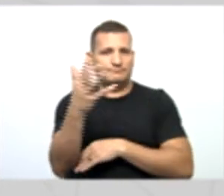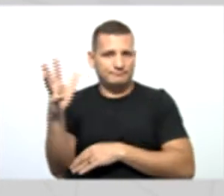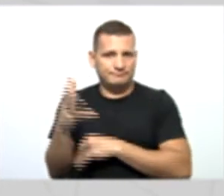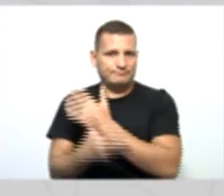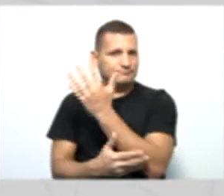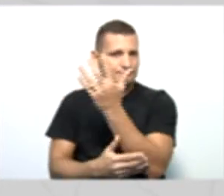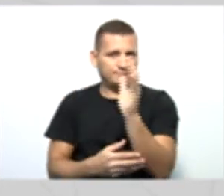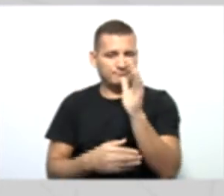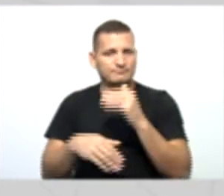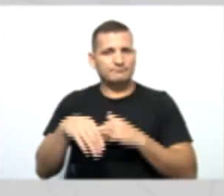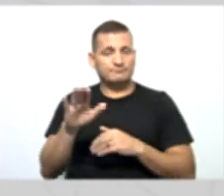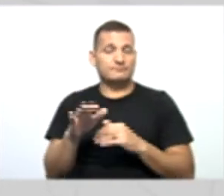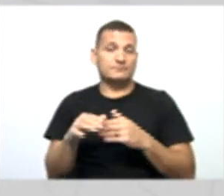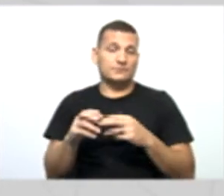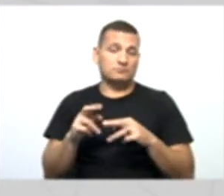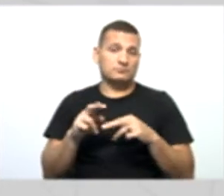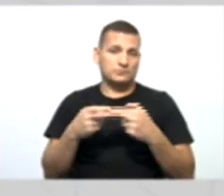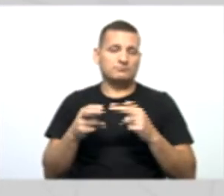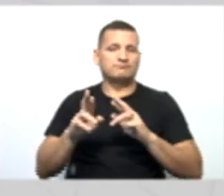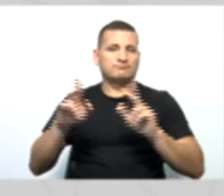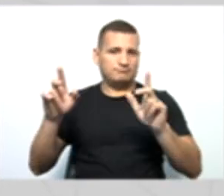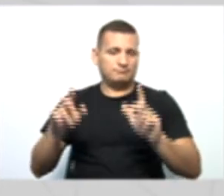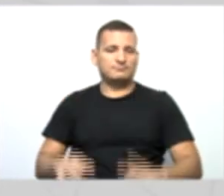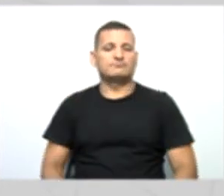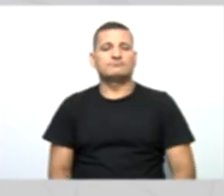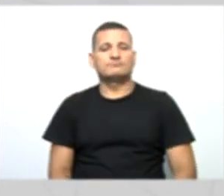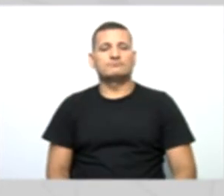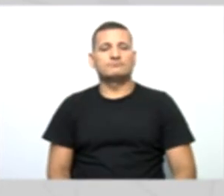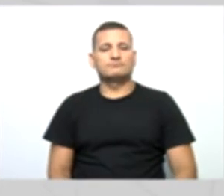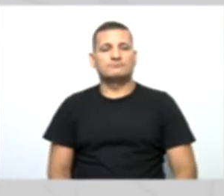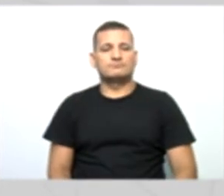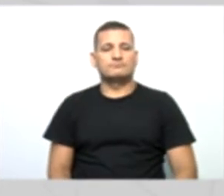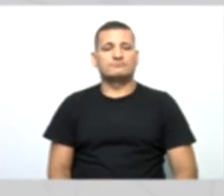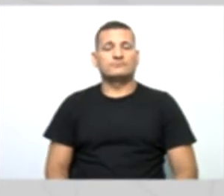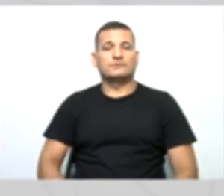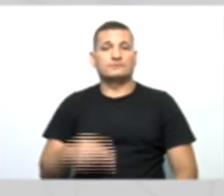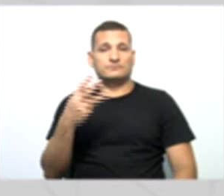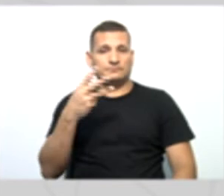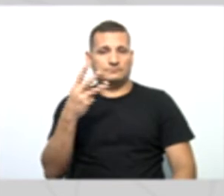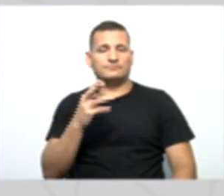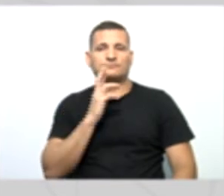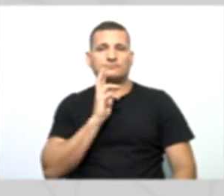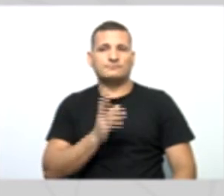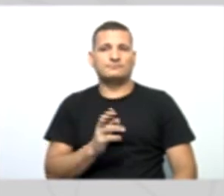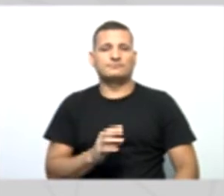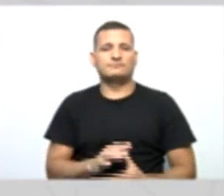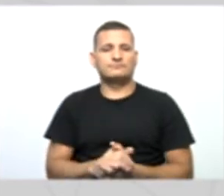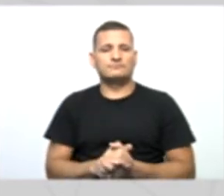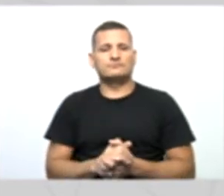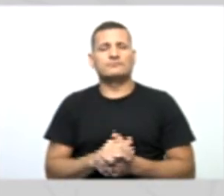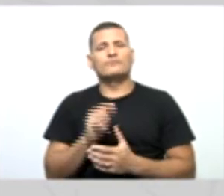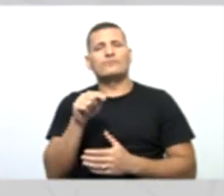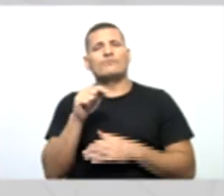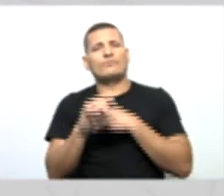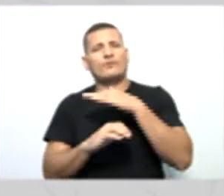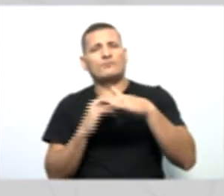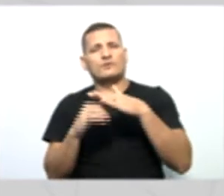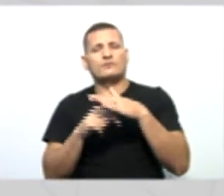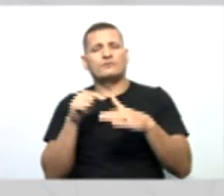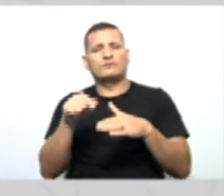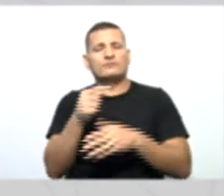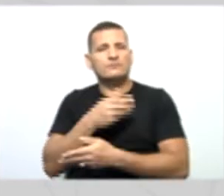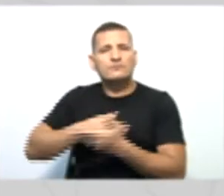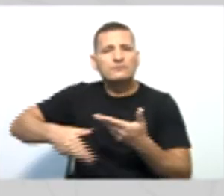né? Acaba sendo um diferencial. Na nossa terceira questão, quais negócios e